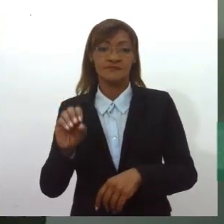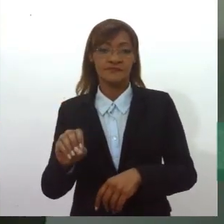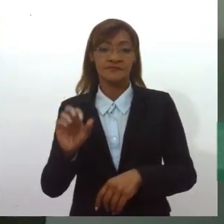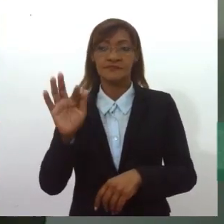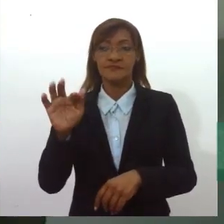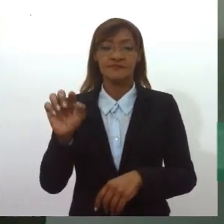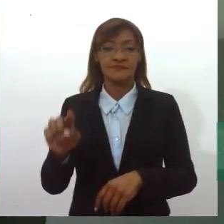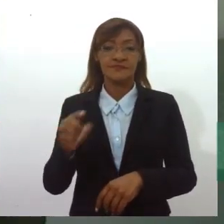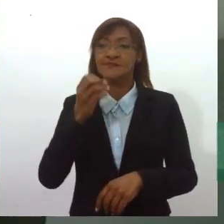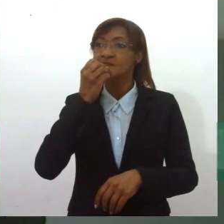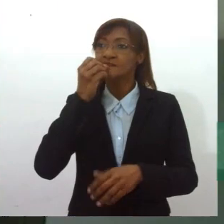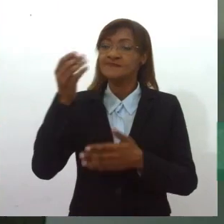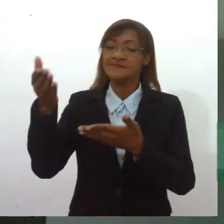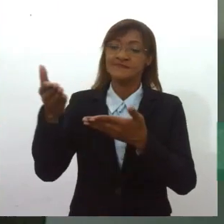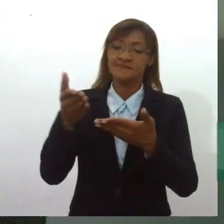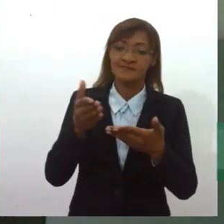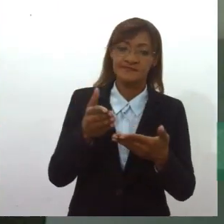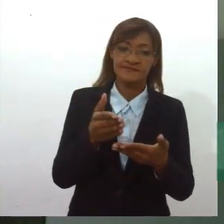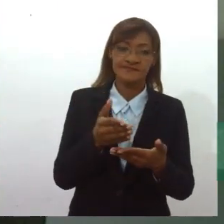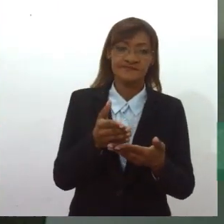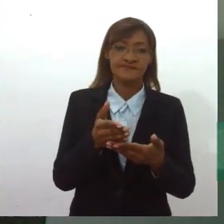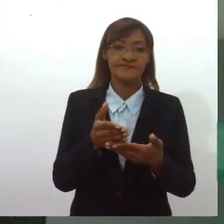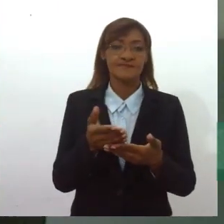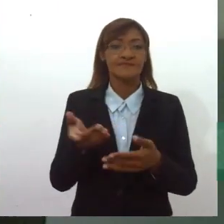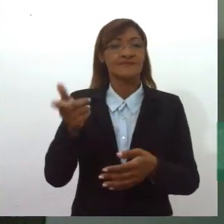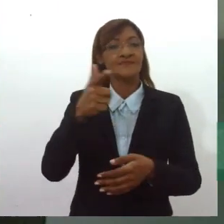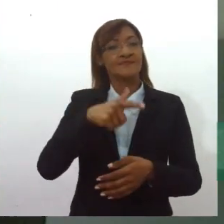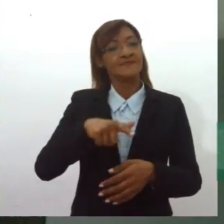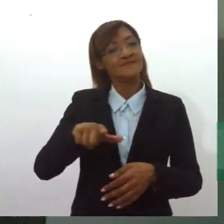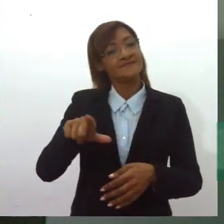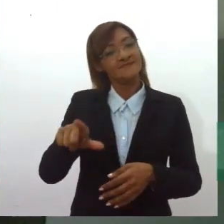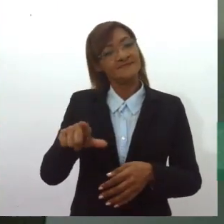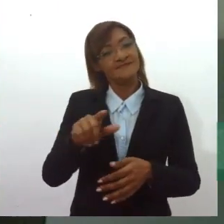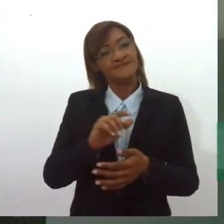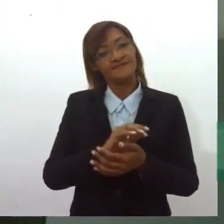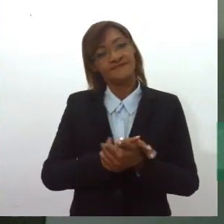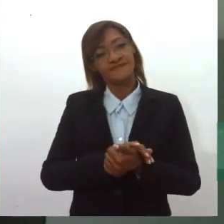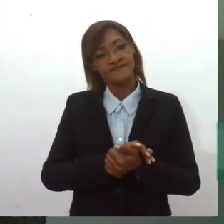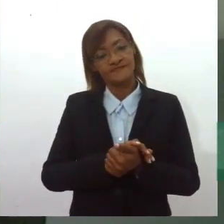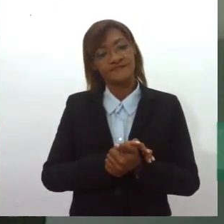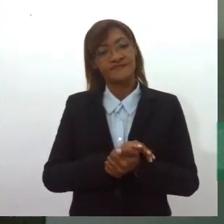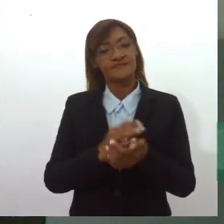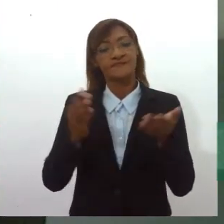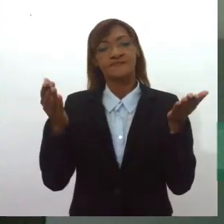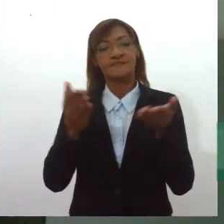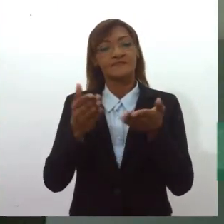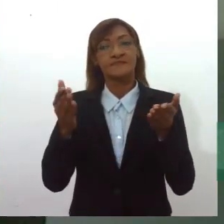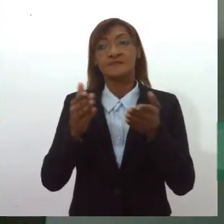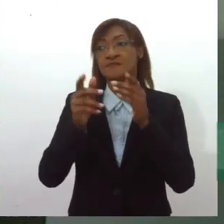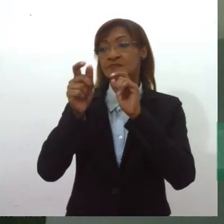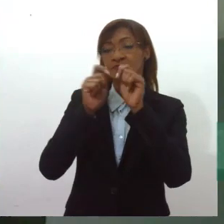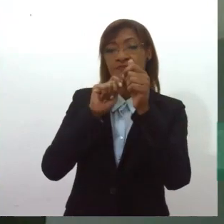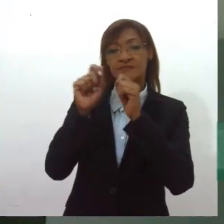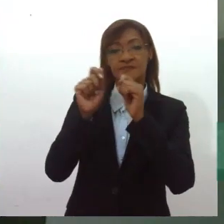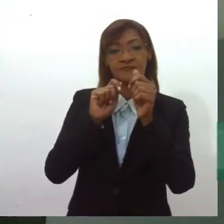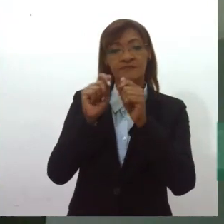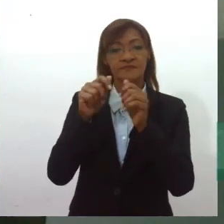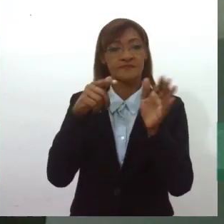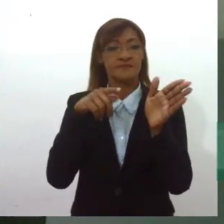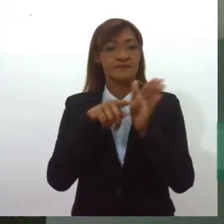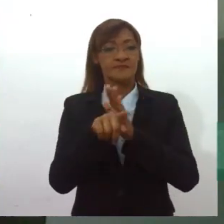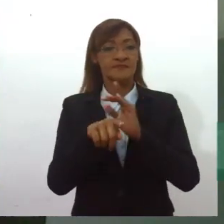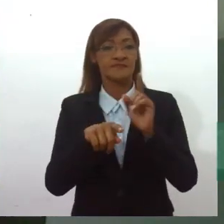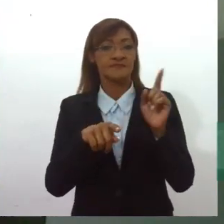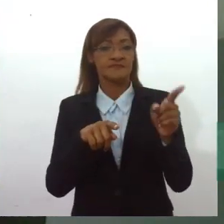congresso em Pauta deputada seja muito bem-vinda aqui mais uma uma vez eh eu começo aqui a entrevista perguntando a Cassiano